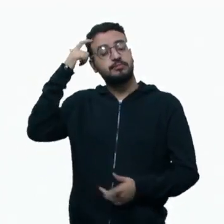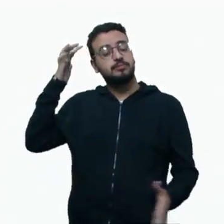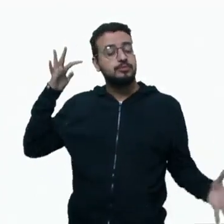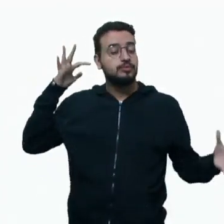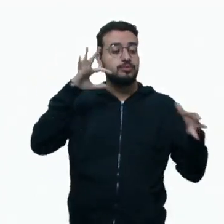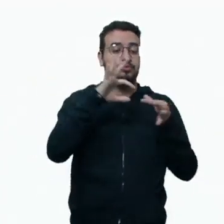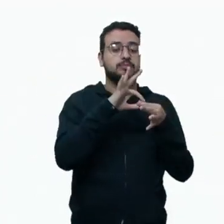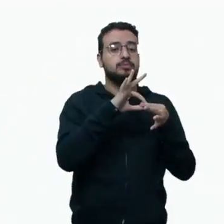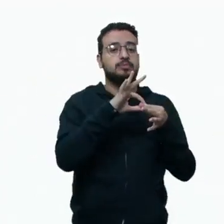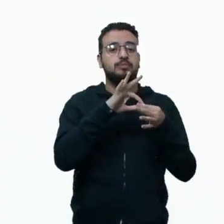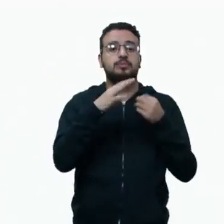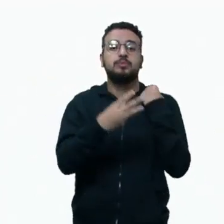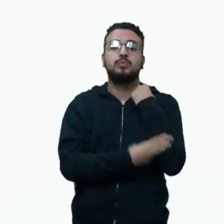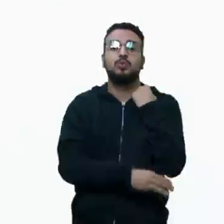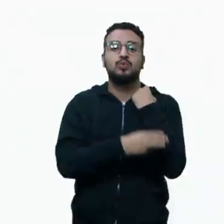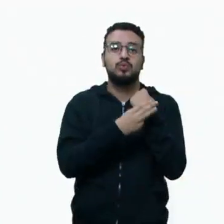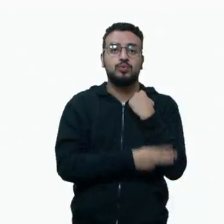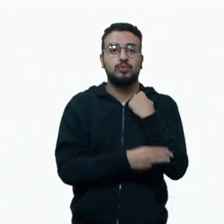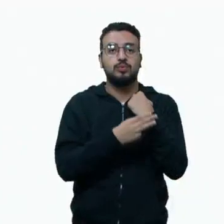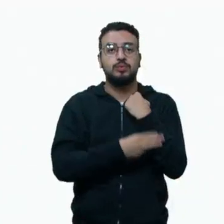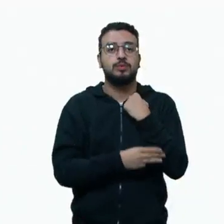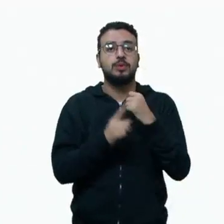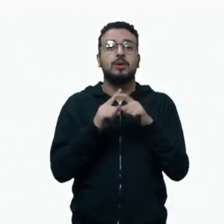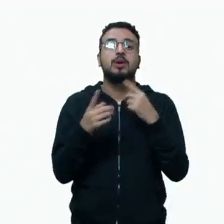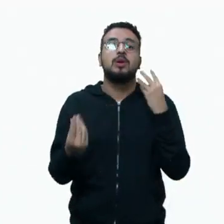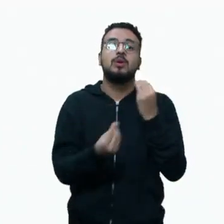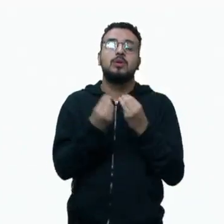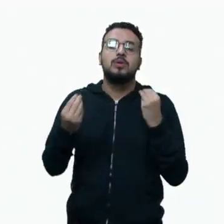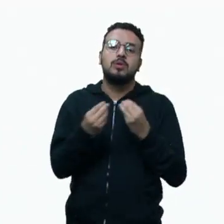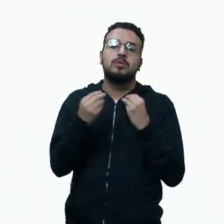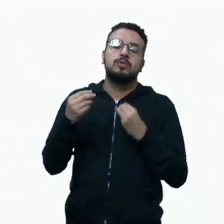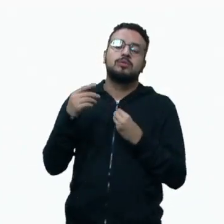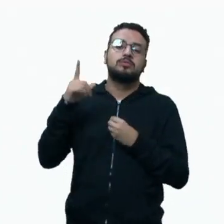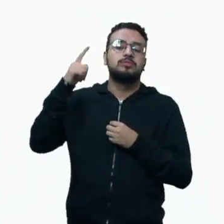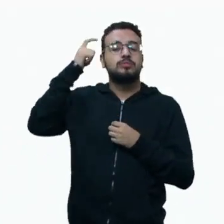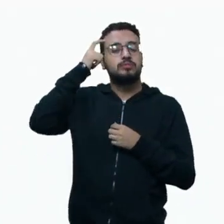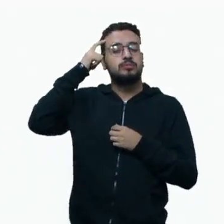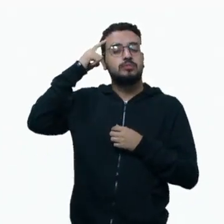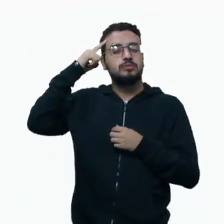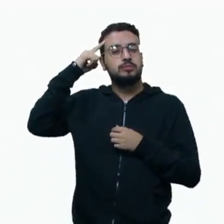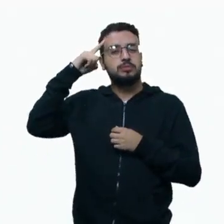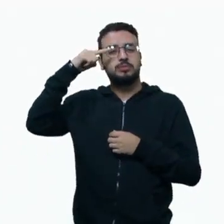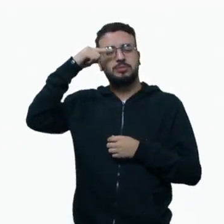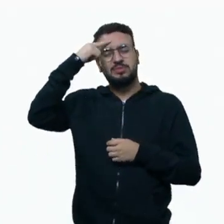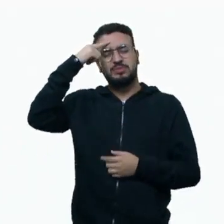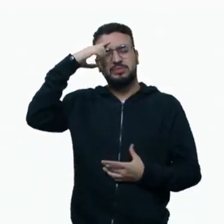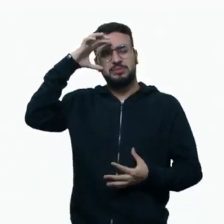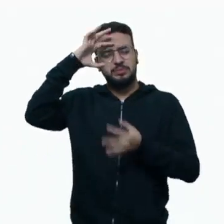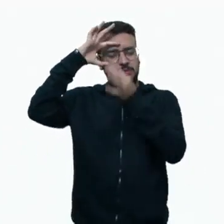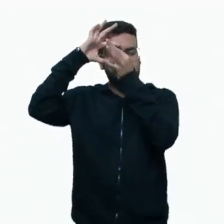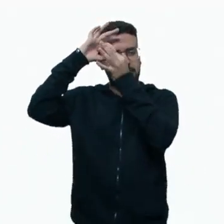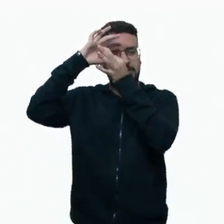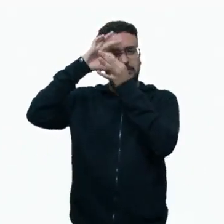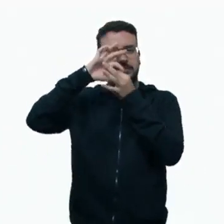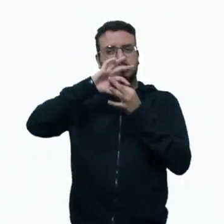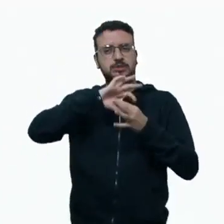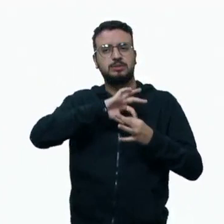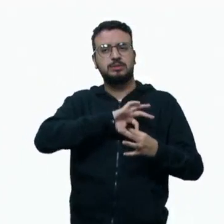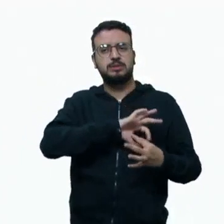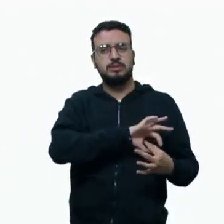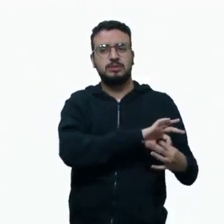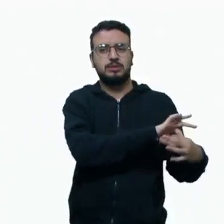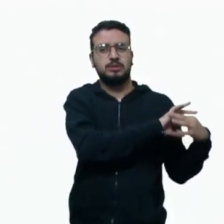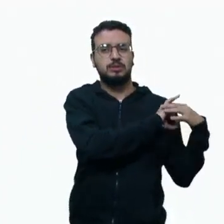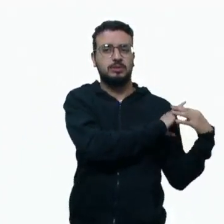tenho um estímulo que parte lá de cima, mas para ele chegar, eu tenho um sistema nervoso periférico. É esse sistema que vai levar informações para todo o meu